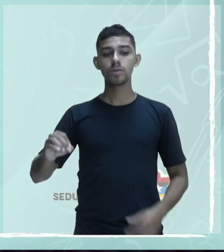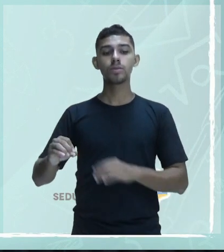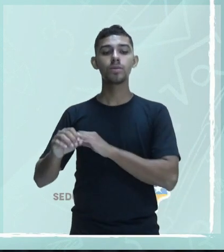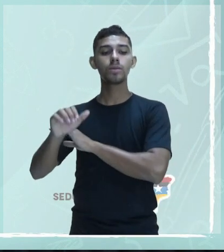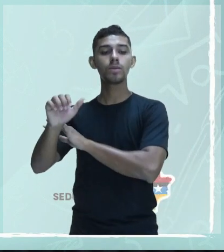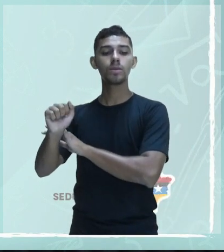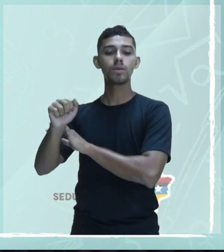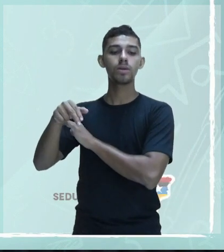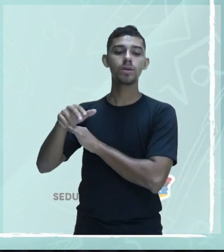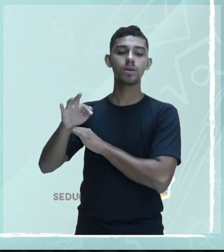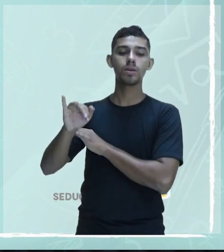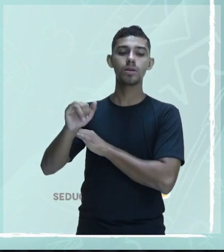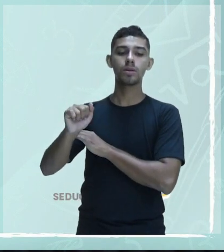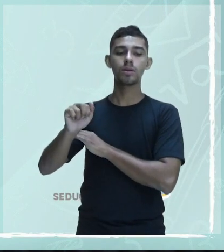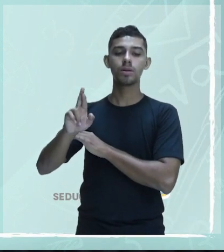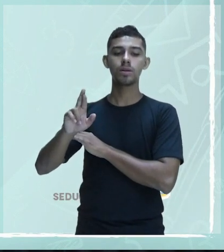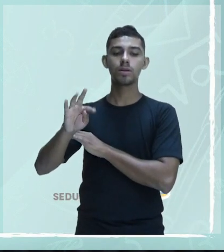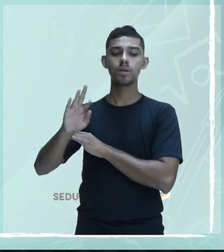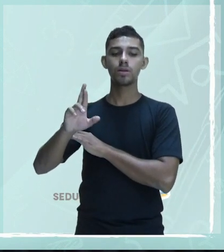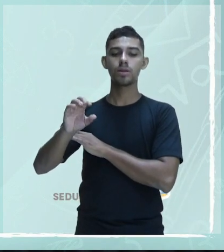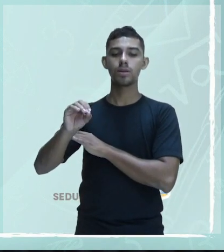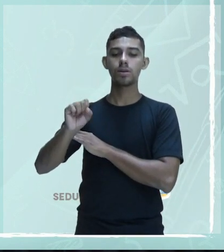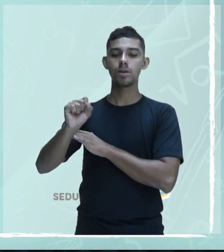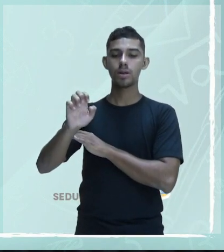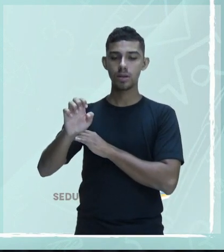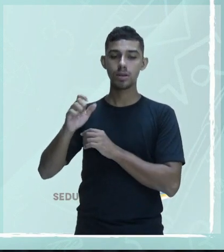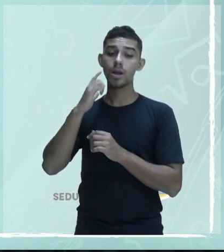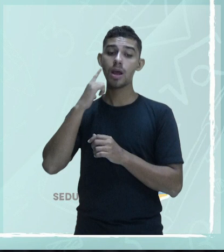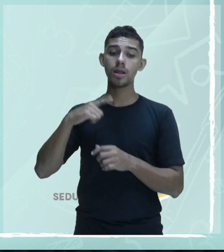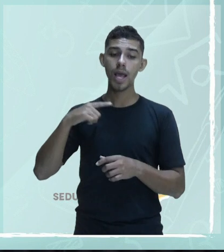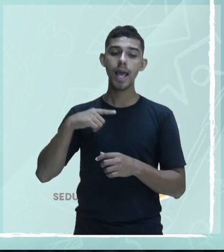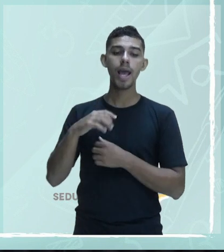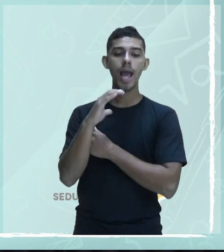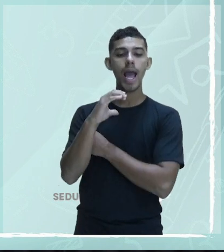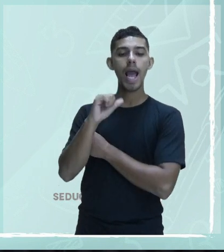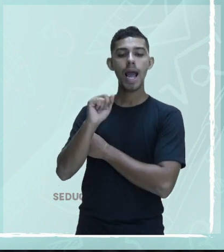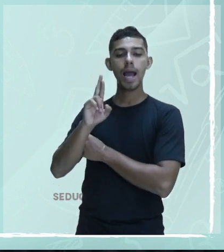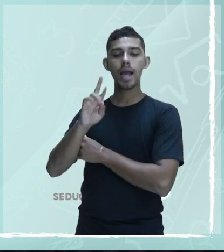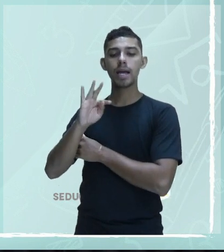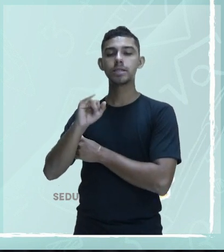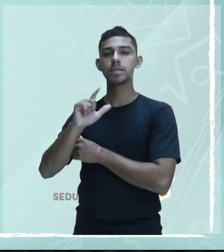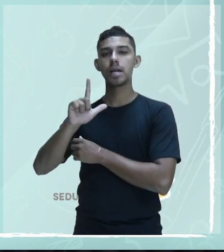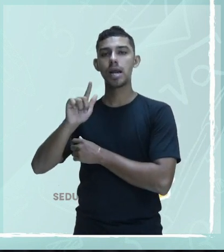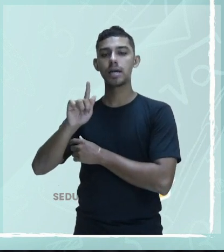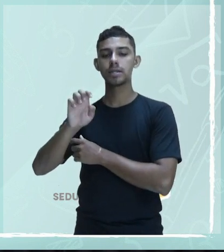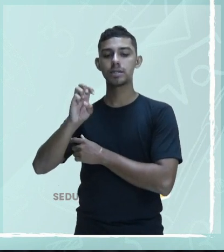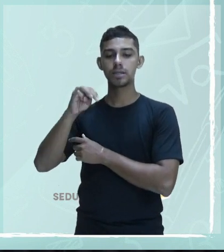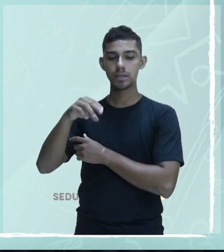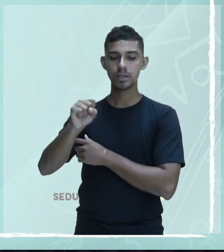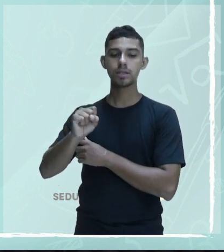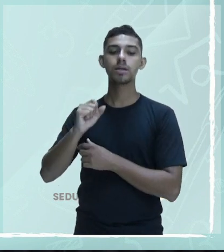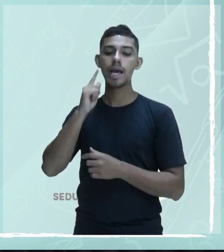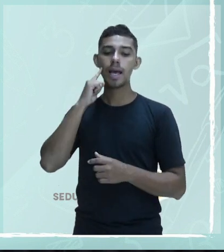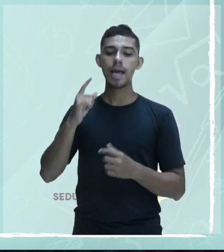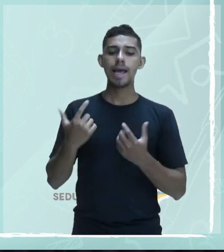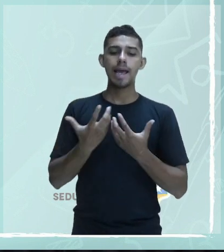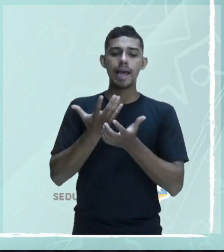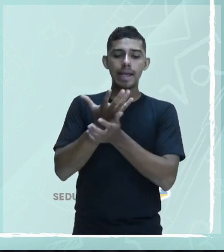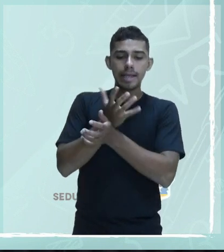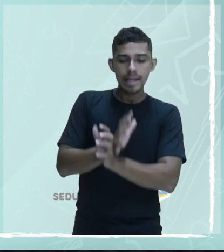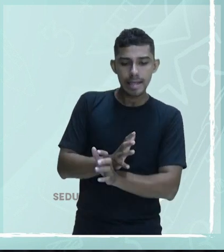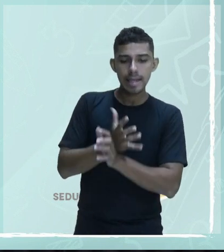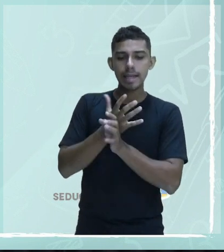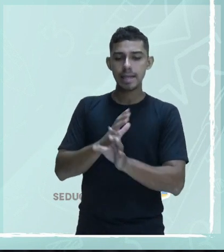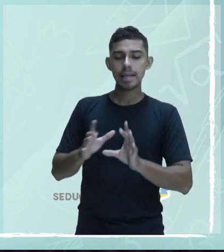flexíveis e cartilaginosas. Elas possuem cartilagem entre os ossos e permitem movimentos que evitam o desgaste excessivo dos